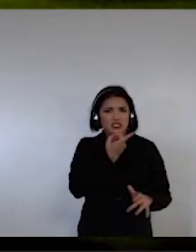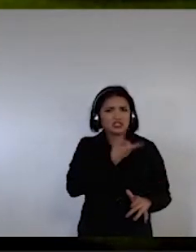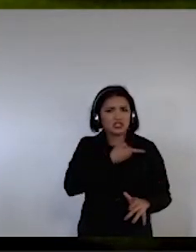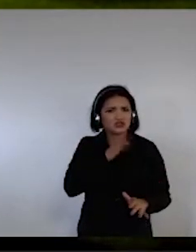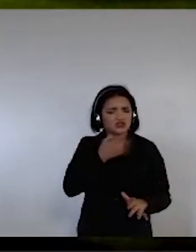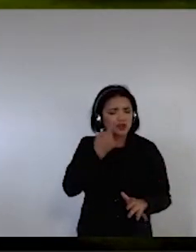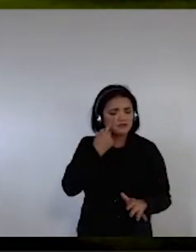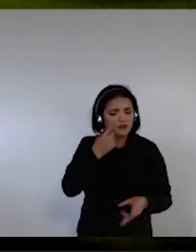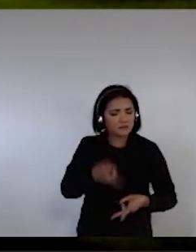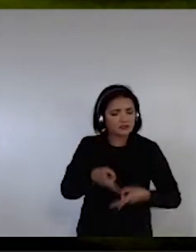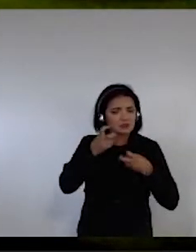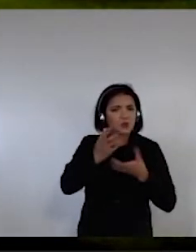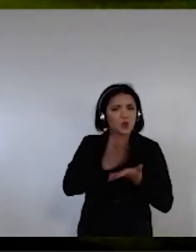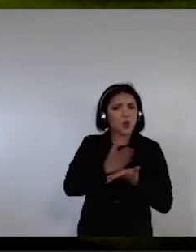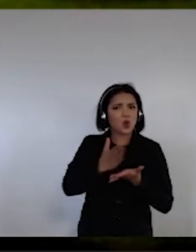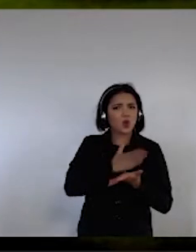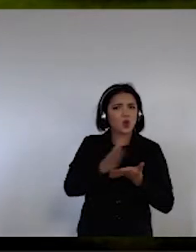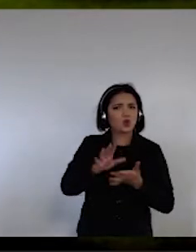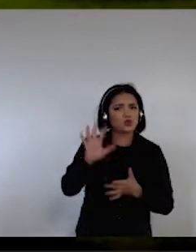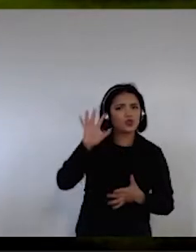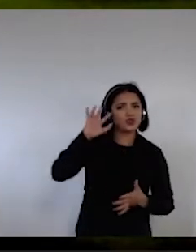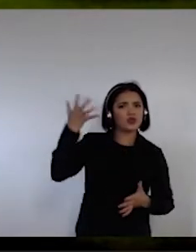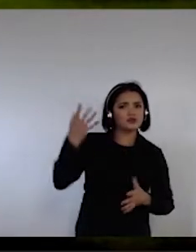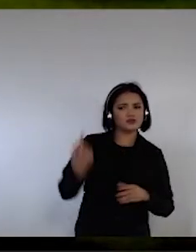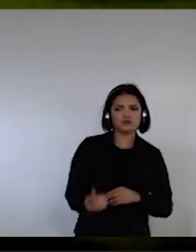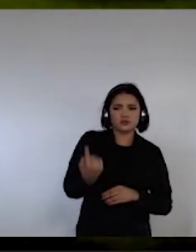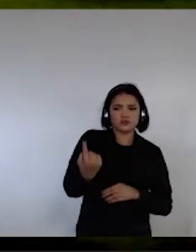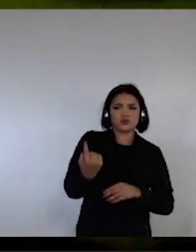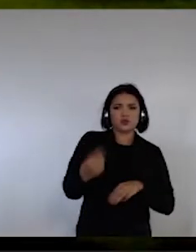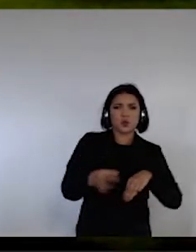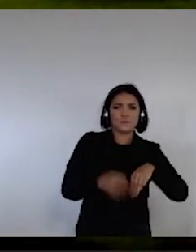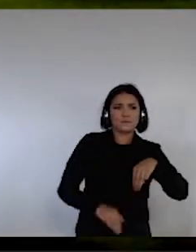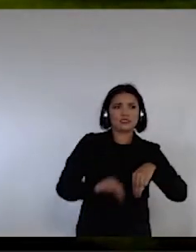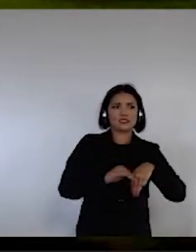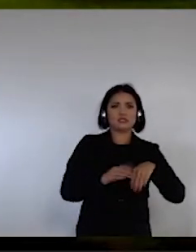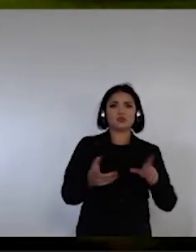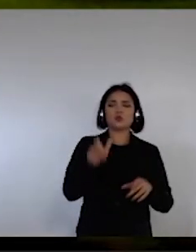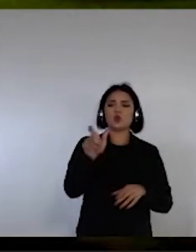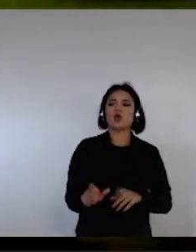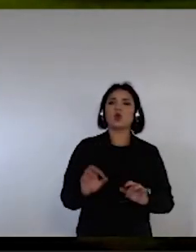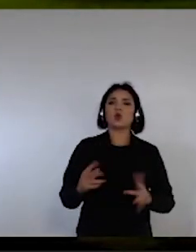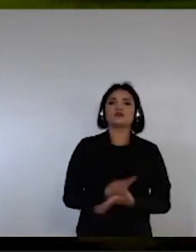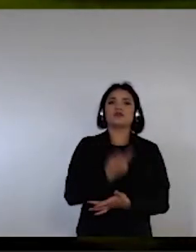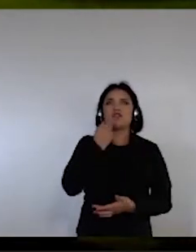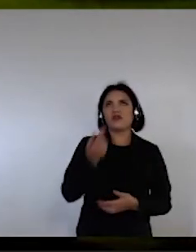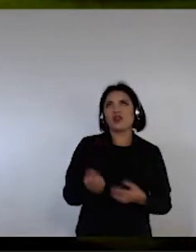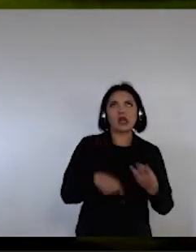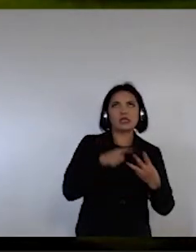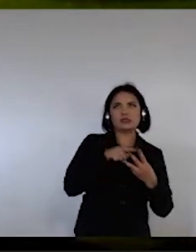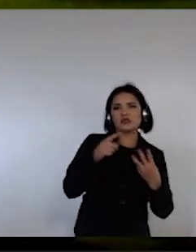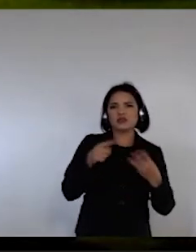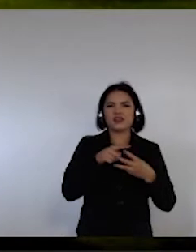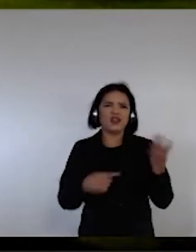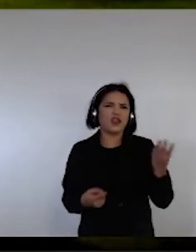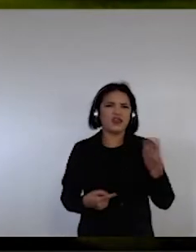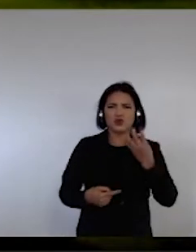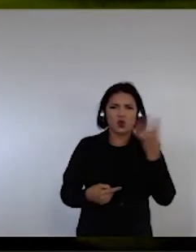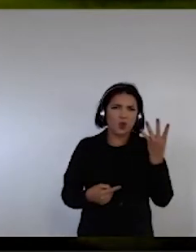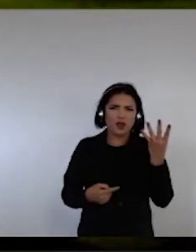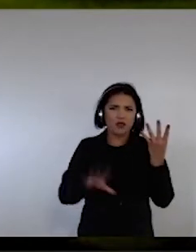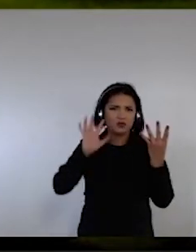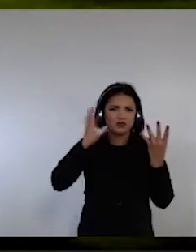coisa que sempre me causou um pouco de preocupação, e acho que, de uma certa forma, na nossa comissão, nós também